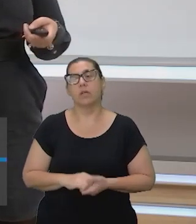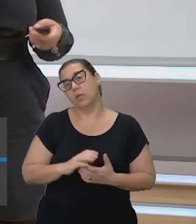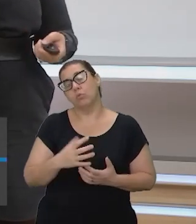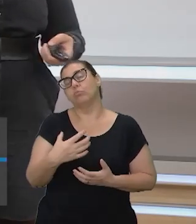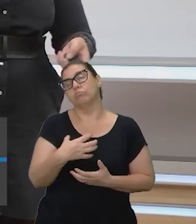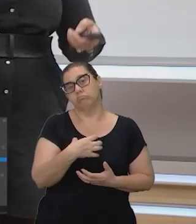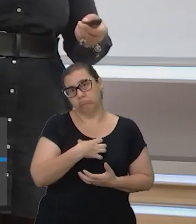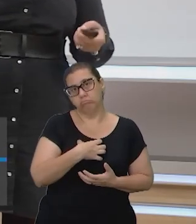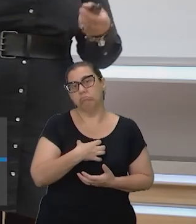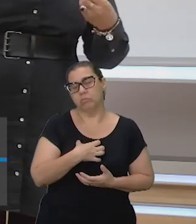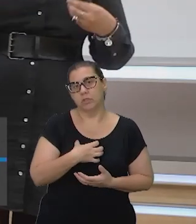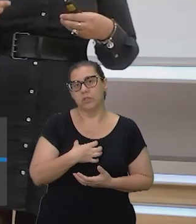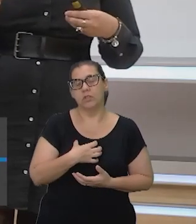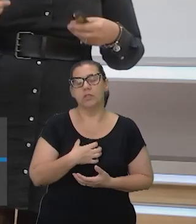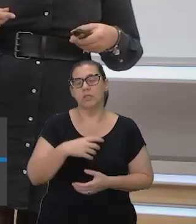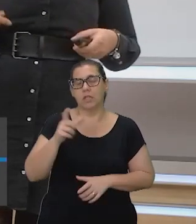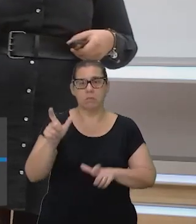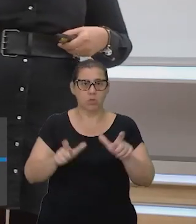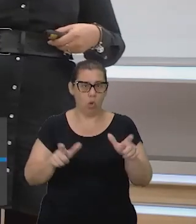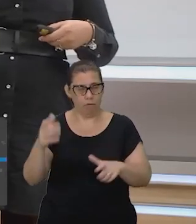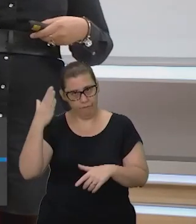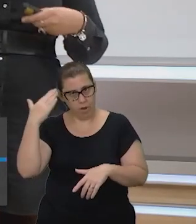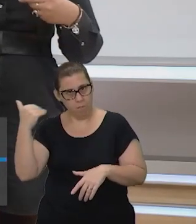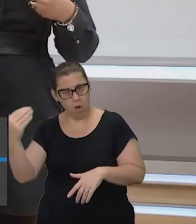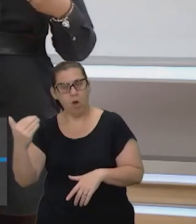forma, justamente, dos artistas da pop art